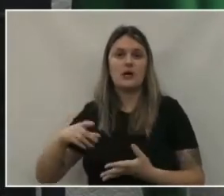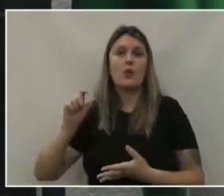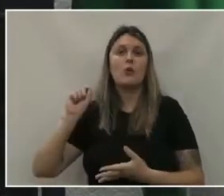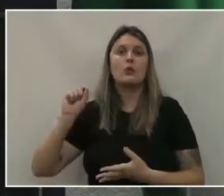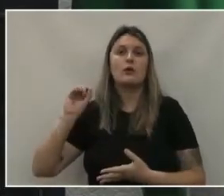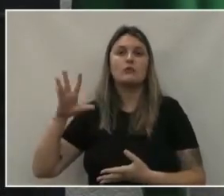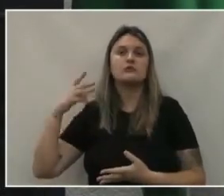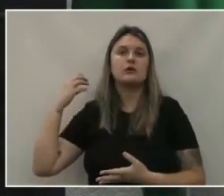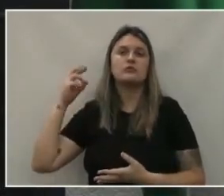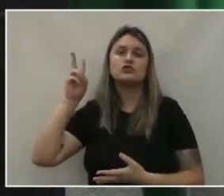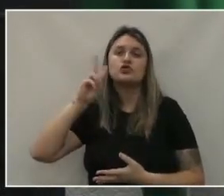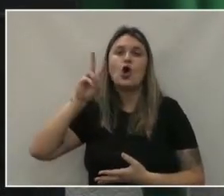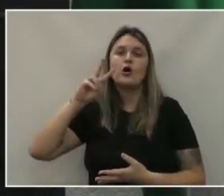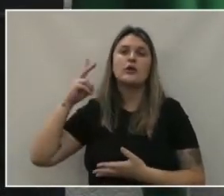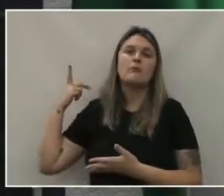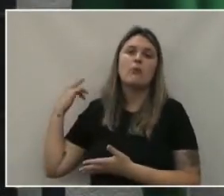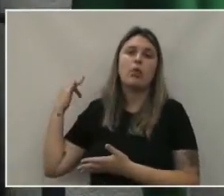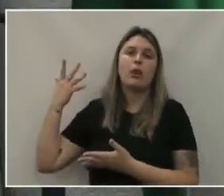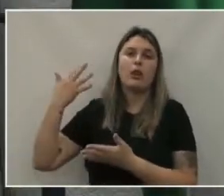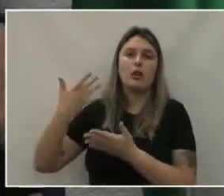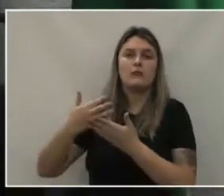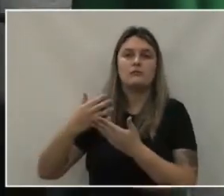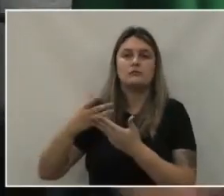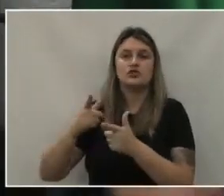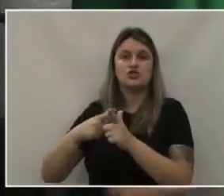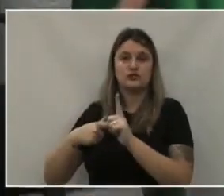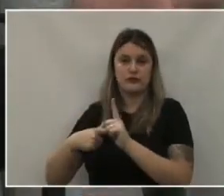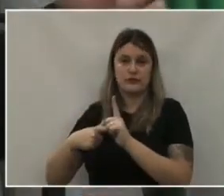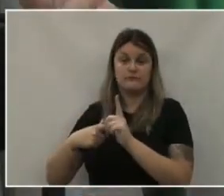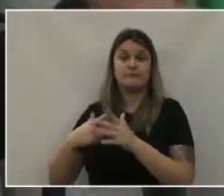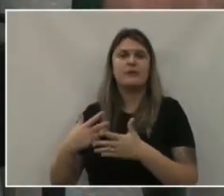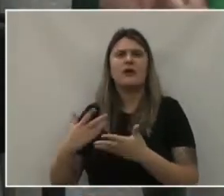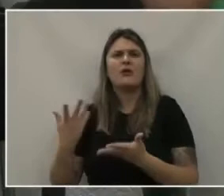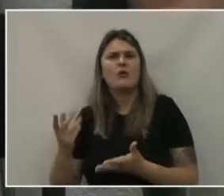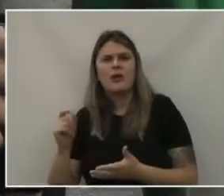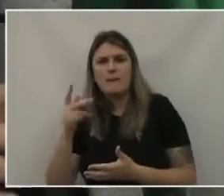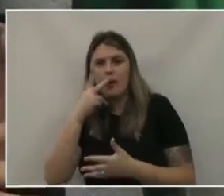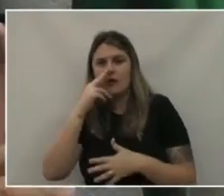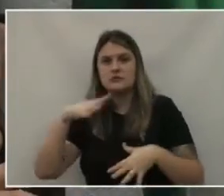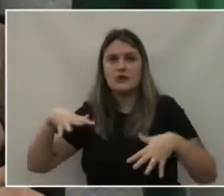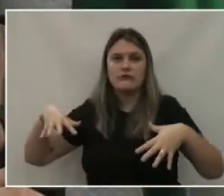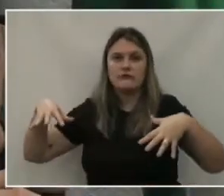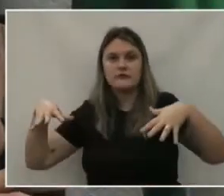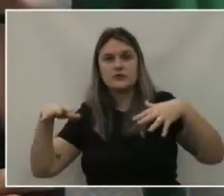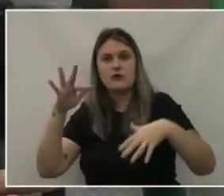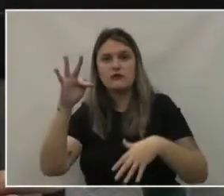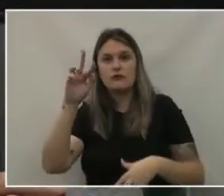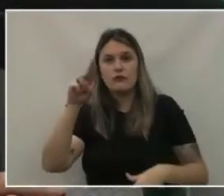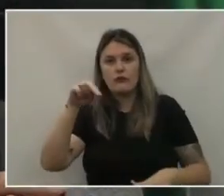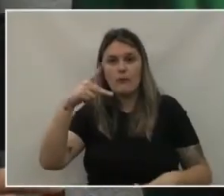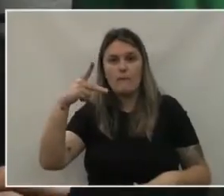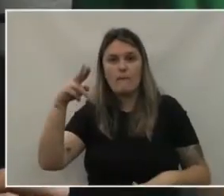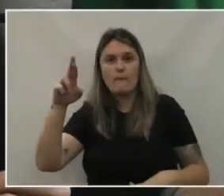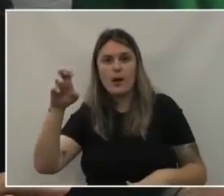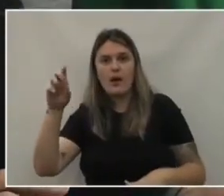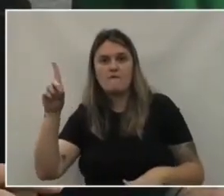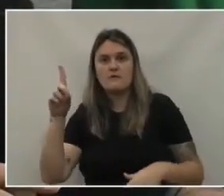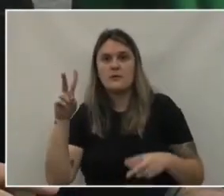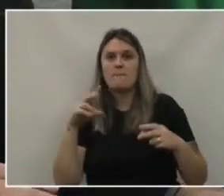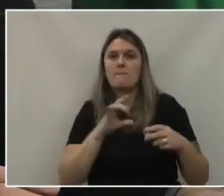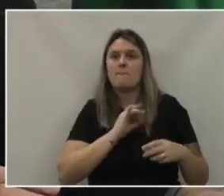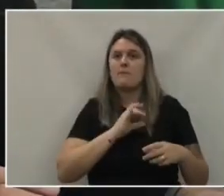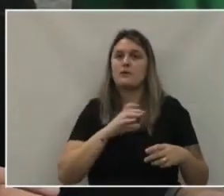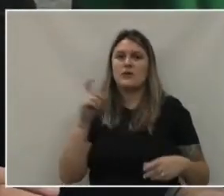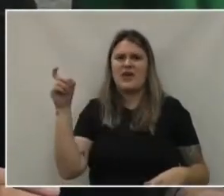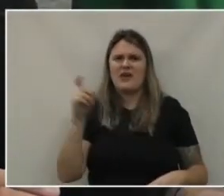nós somos abordados constantemente pela população, e esse FUNPREV, e esse fantasma que está aí, que assola, que inclusive o